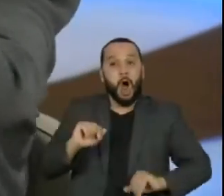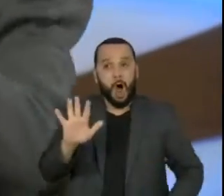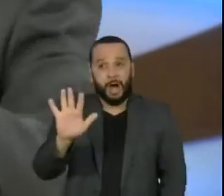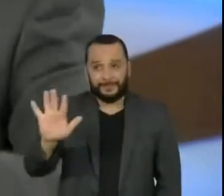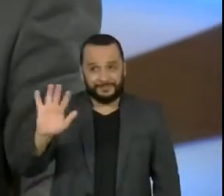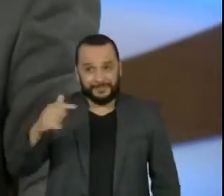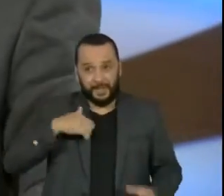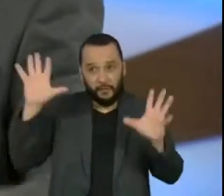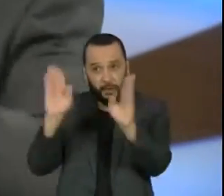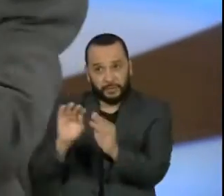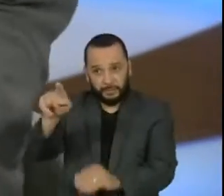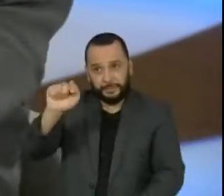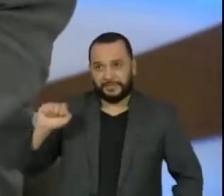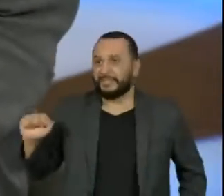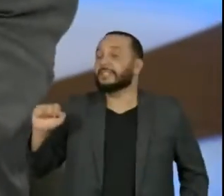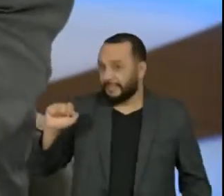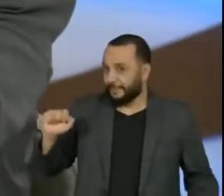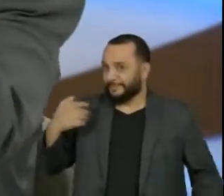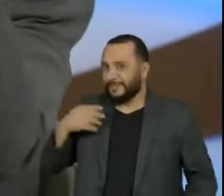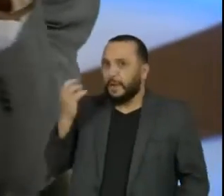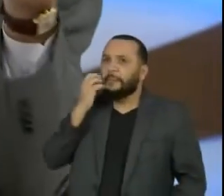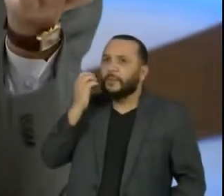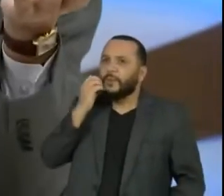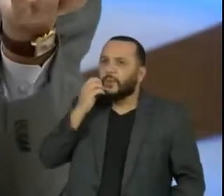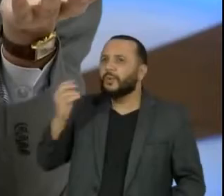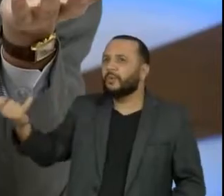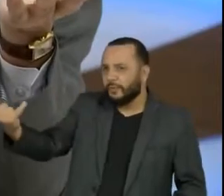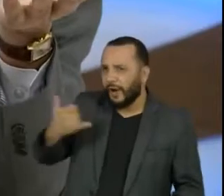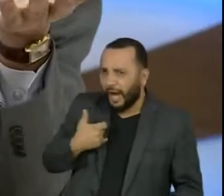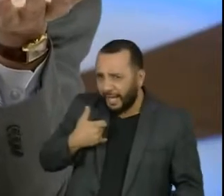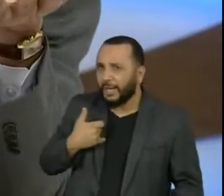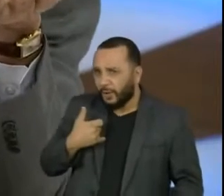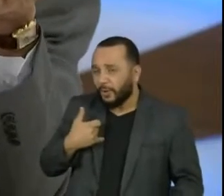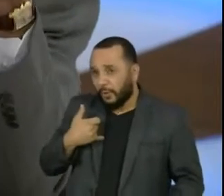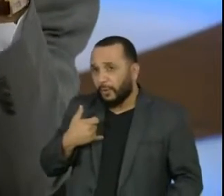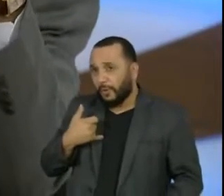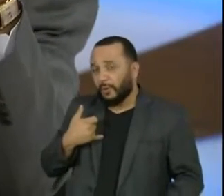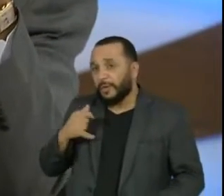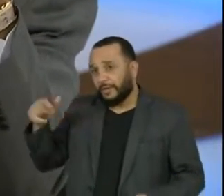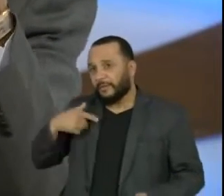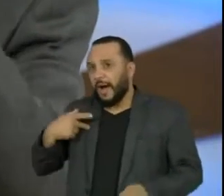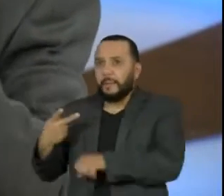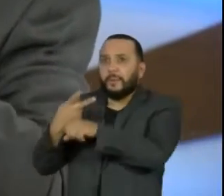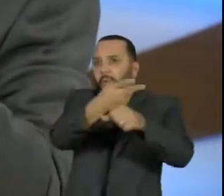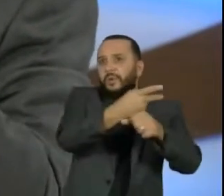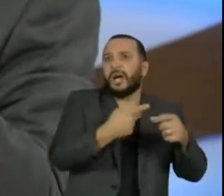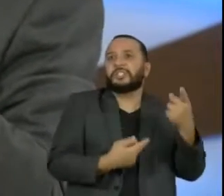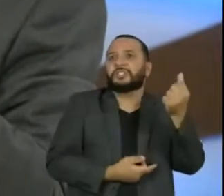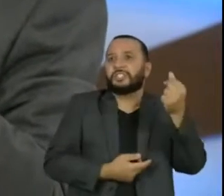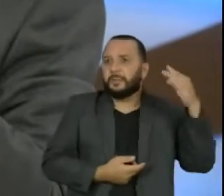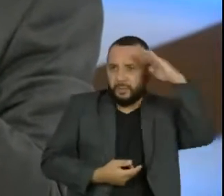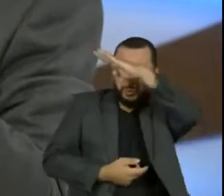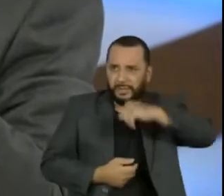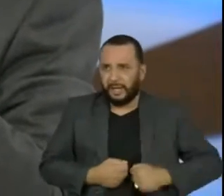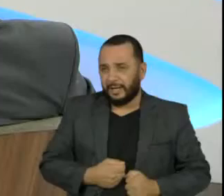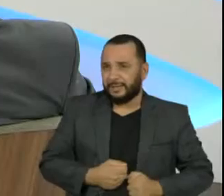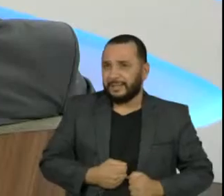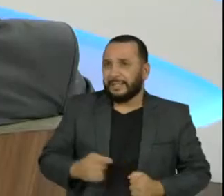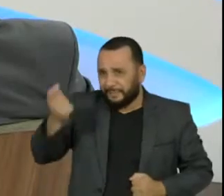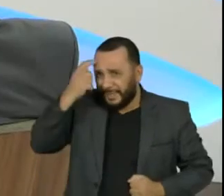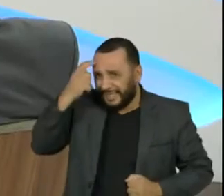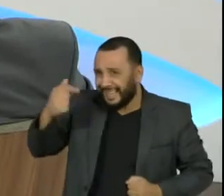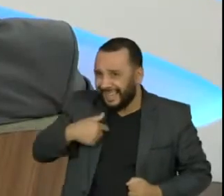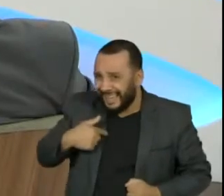vou resumir para você. O Bruno Covas falou que vai lá no Jair Bolsonaro buscar dinheiro. Você imagina eu vou comprar inimigo aqui